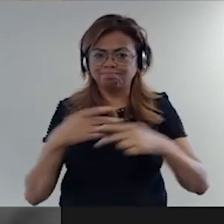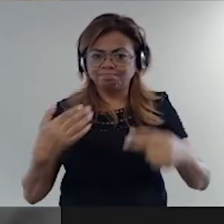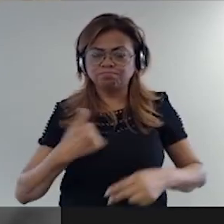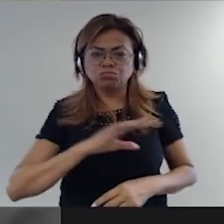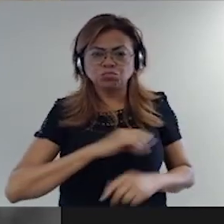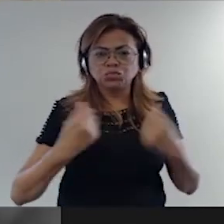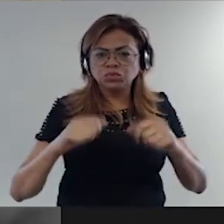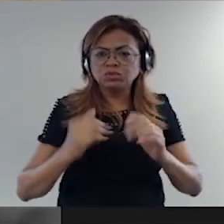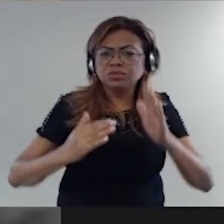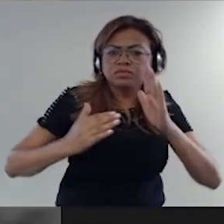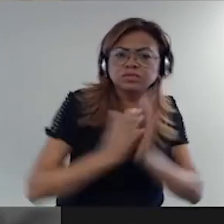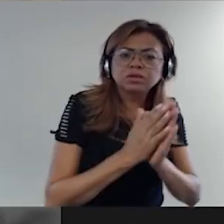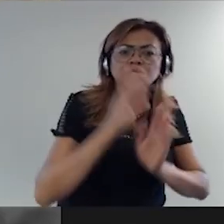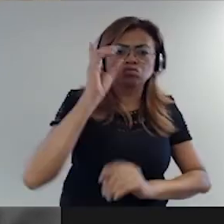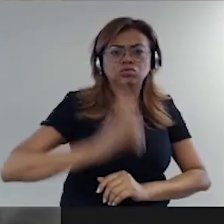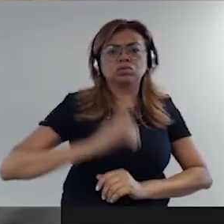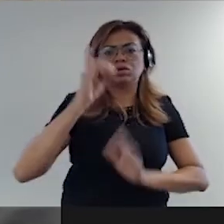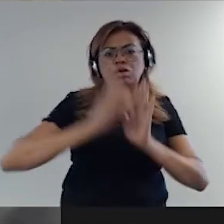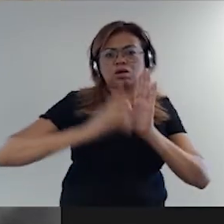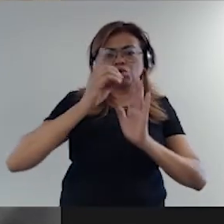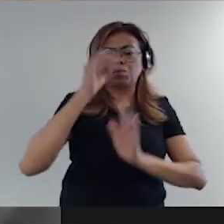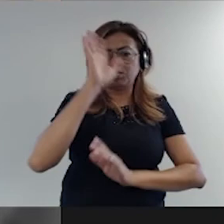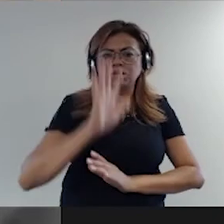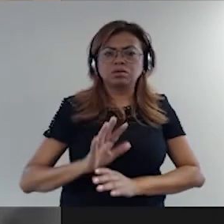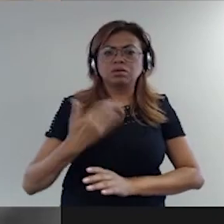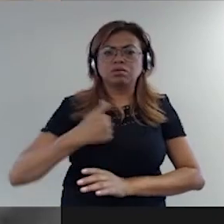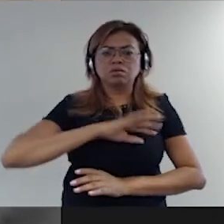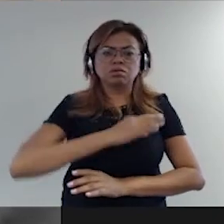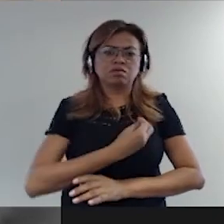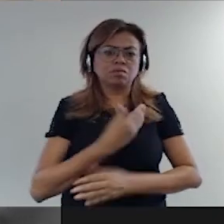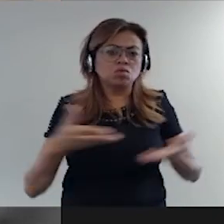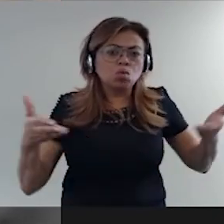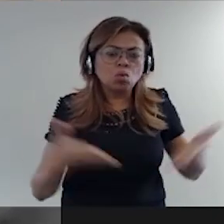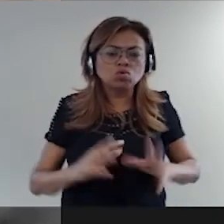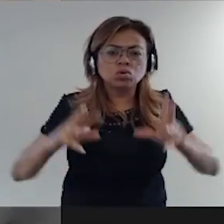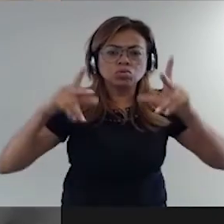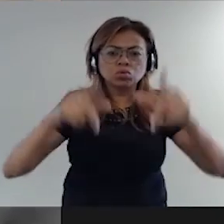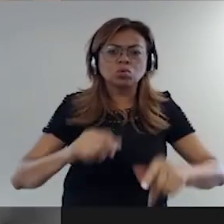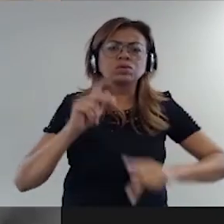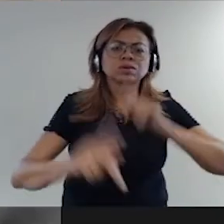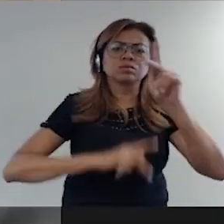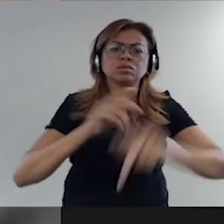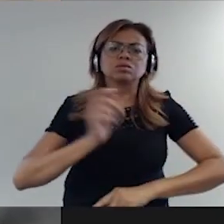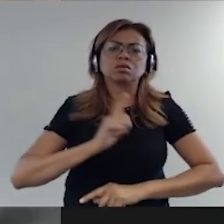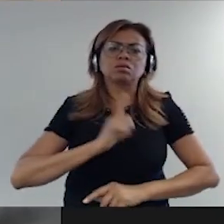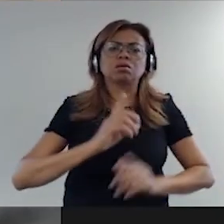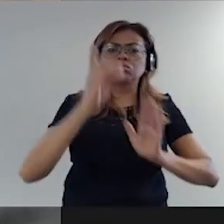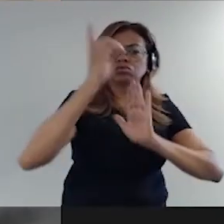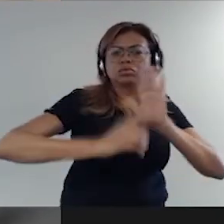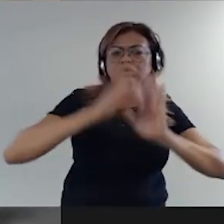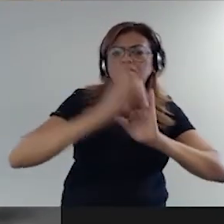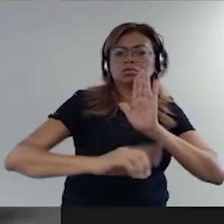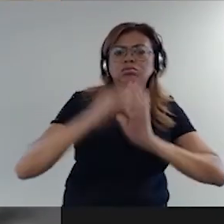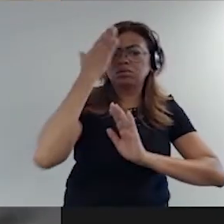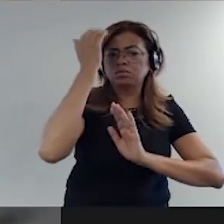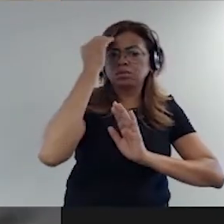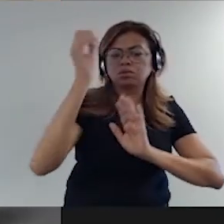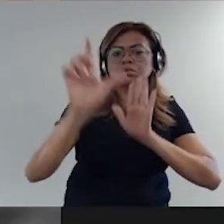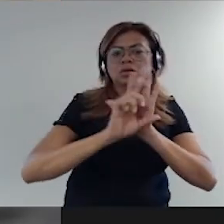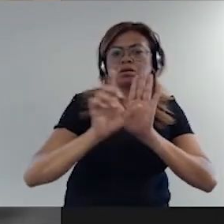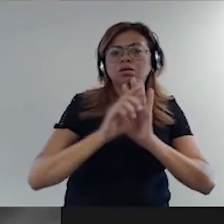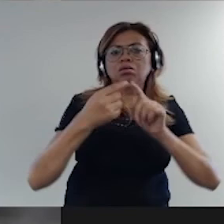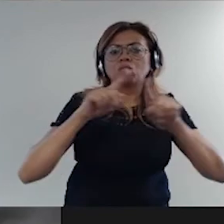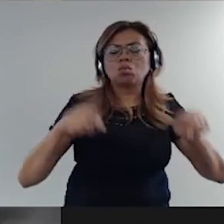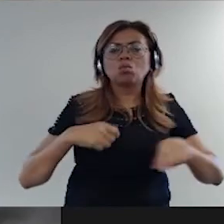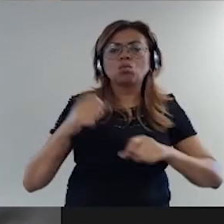precisamos enfrentar no direito brasileiro. Nós vivemos uma situação em que todo mundo se acha no direito de legislar. O poder judiciário